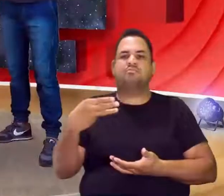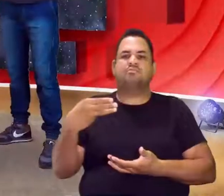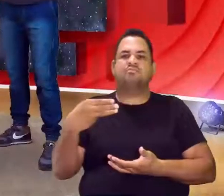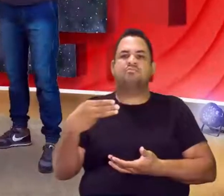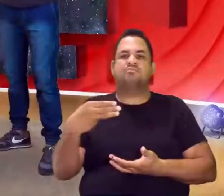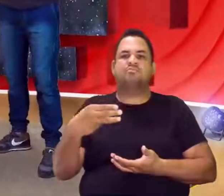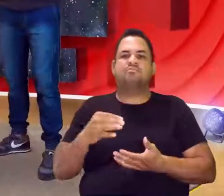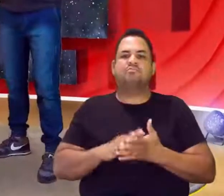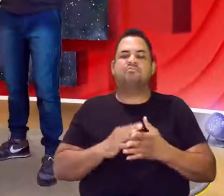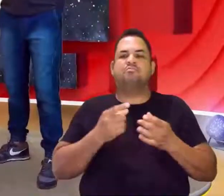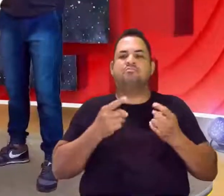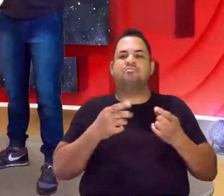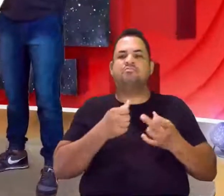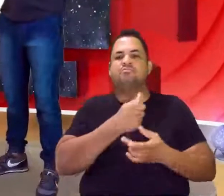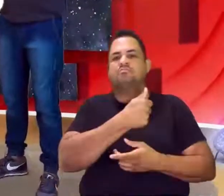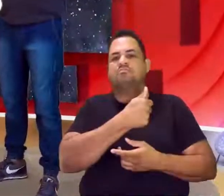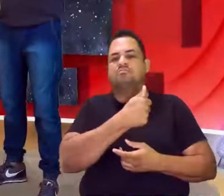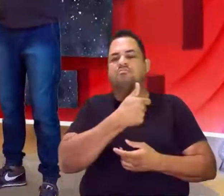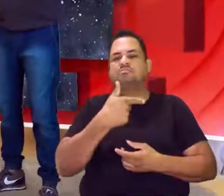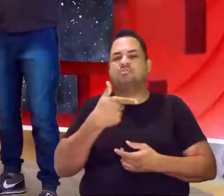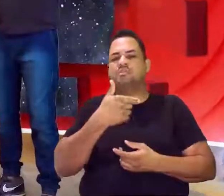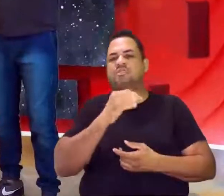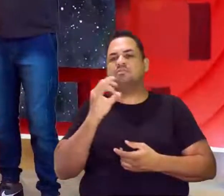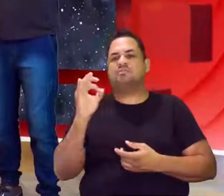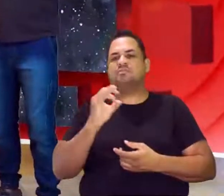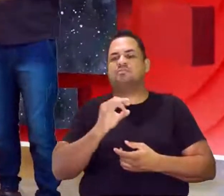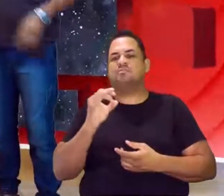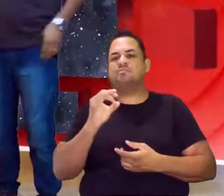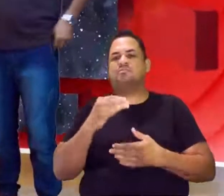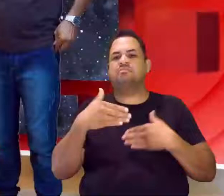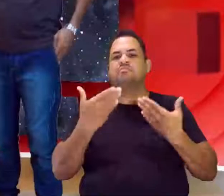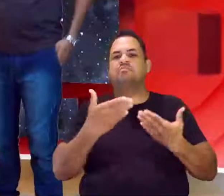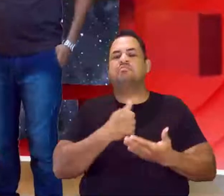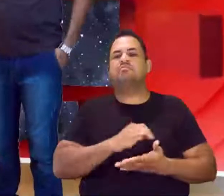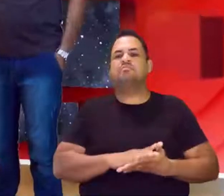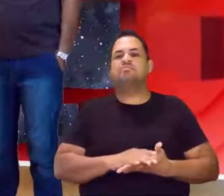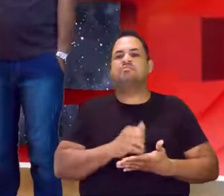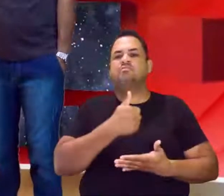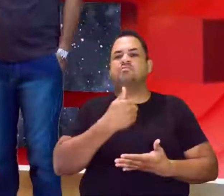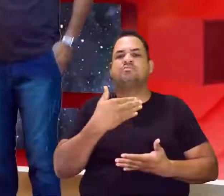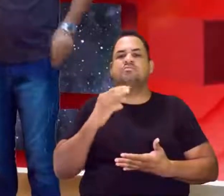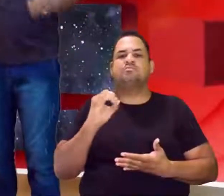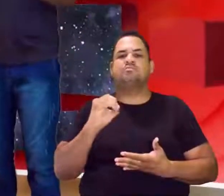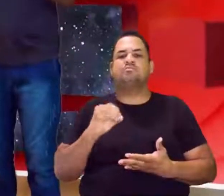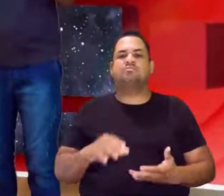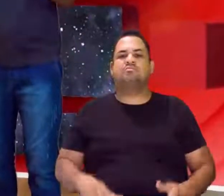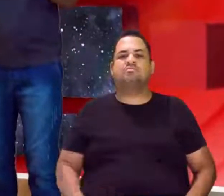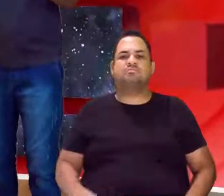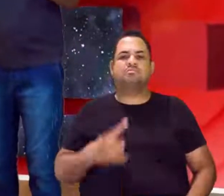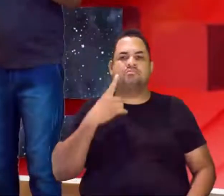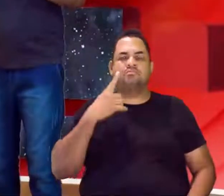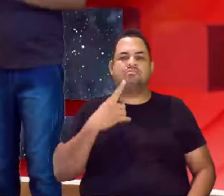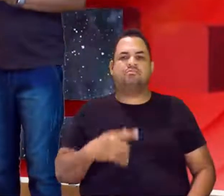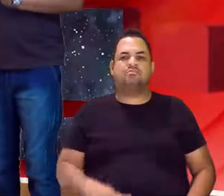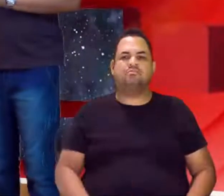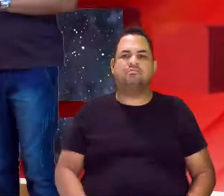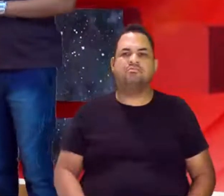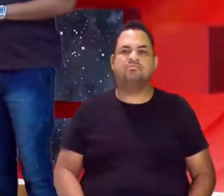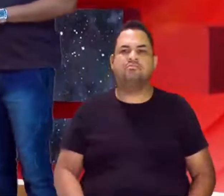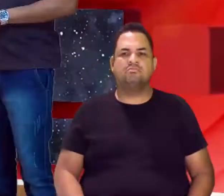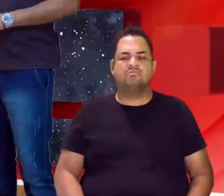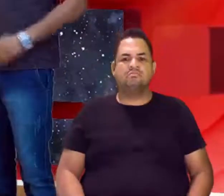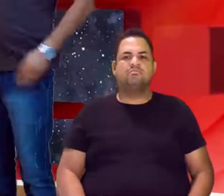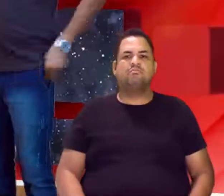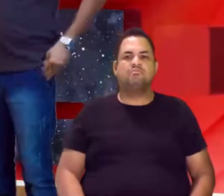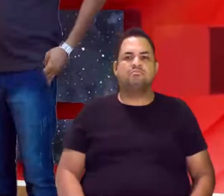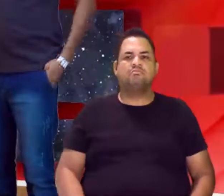100. Pronto. Vendeu 10% do perfume 2. Quanto ele vendeu? 10. Vendeu 32% do perfume